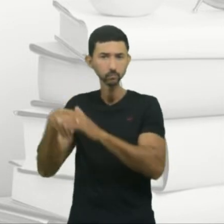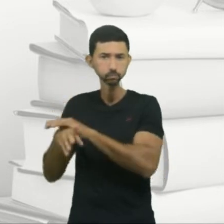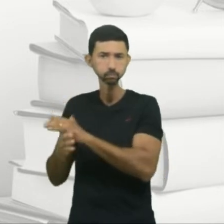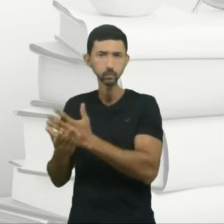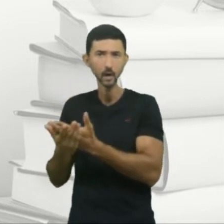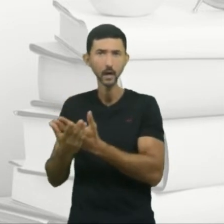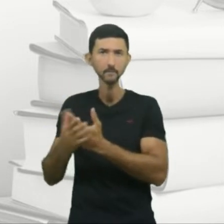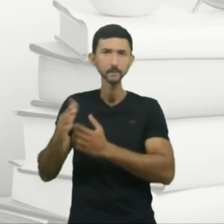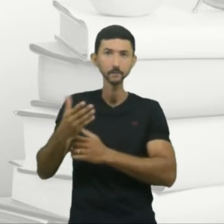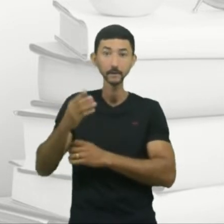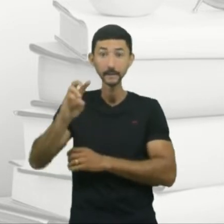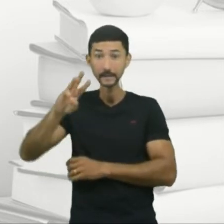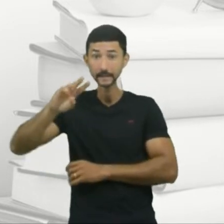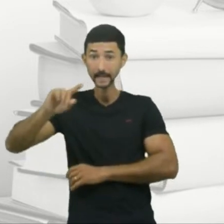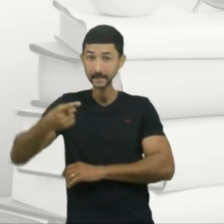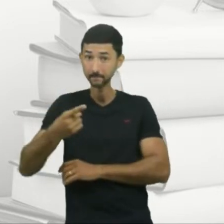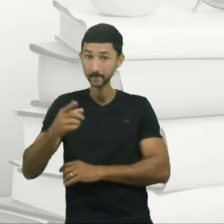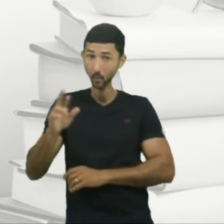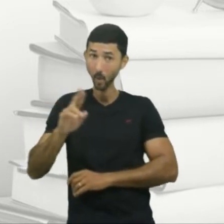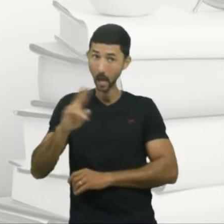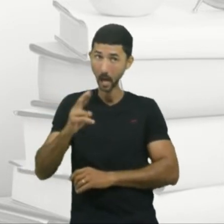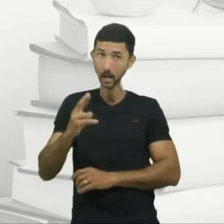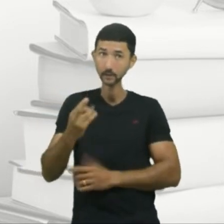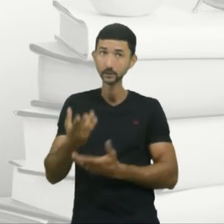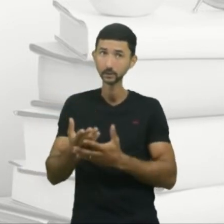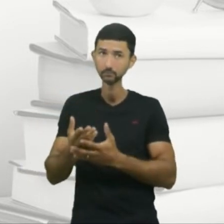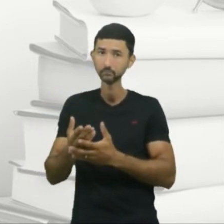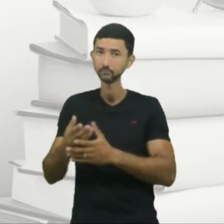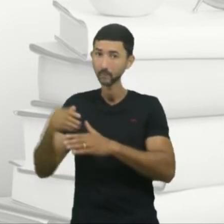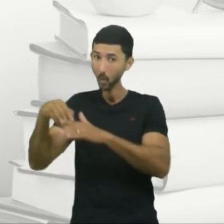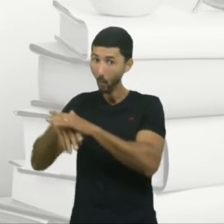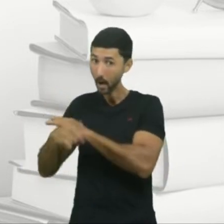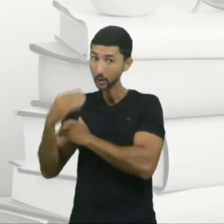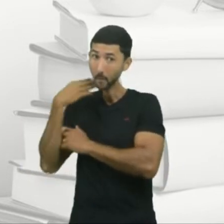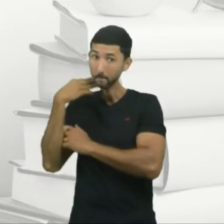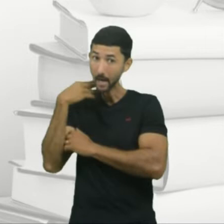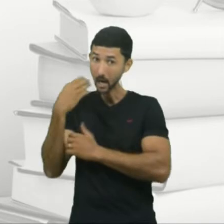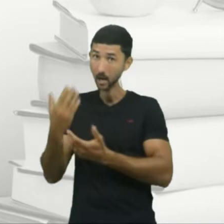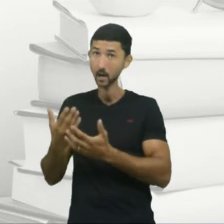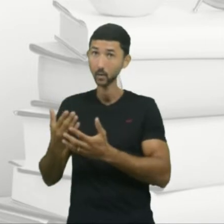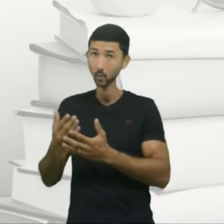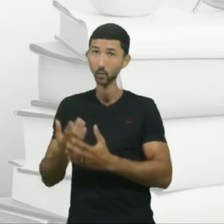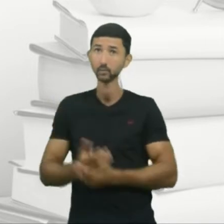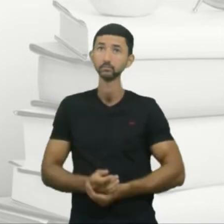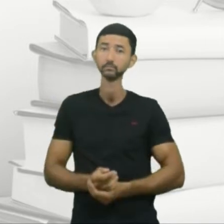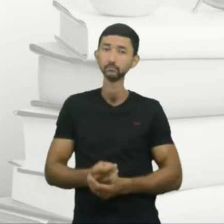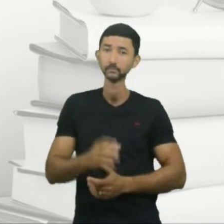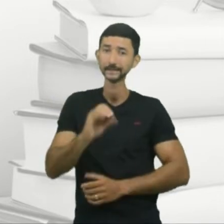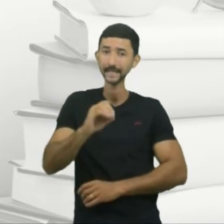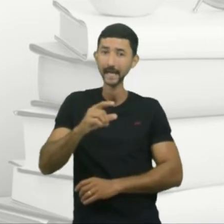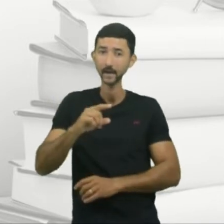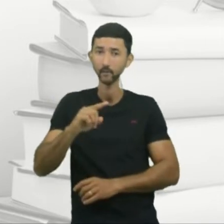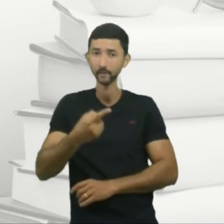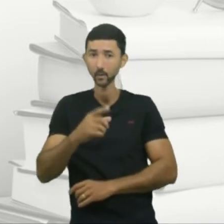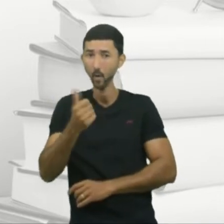valor de R$3.000, tá? Na conta poupança, com esse rendimento, olha,